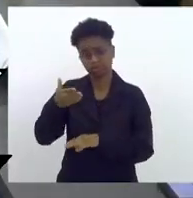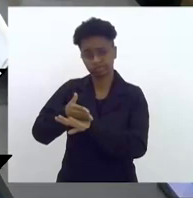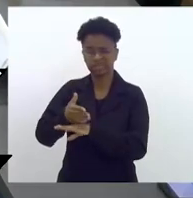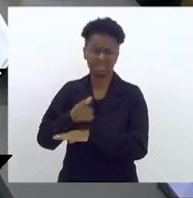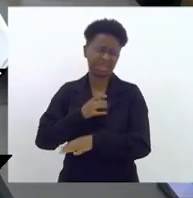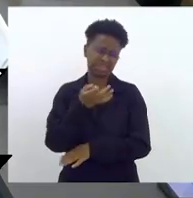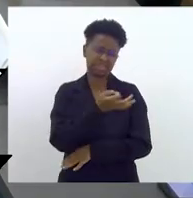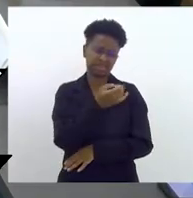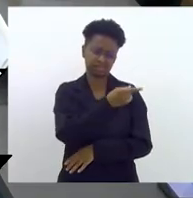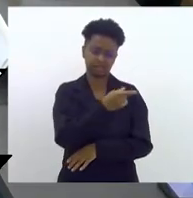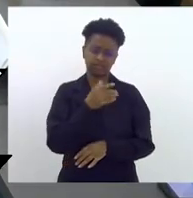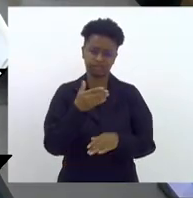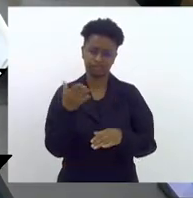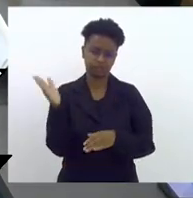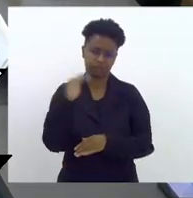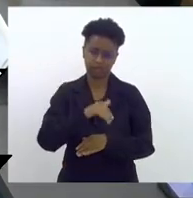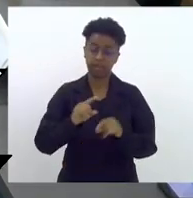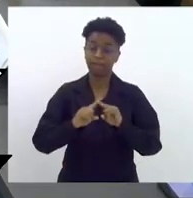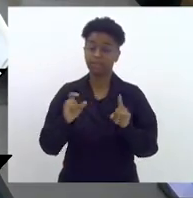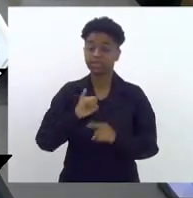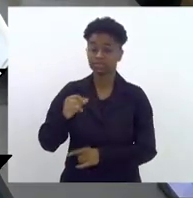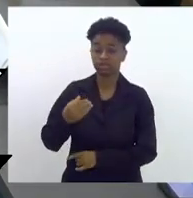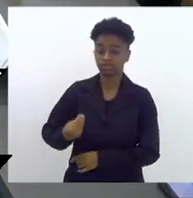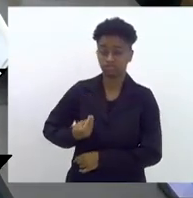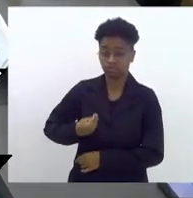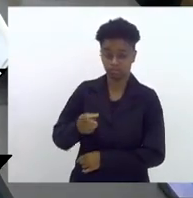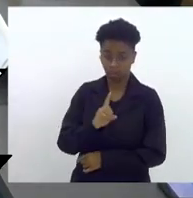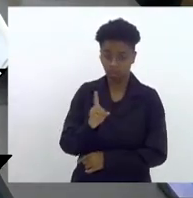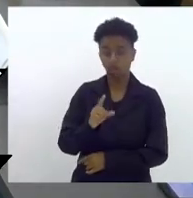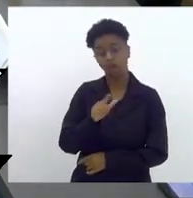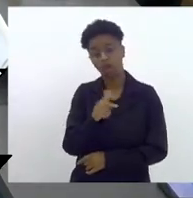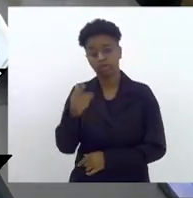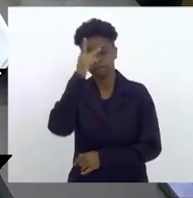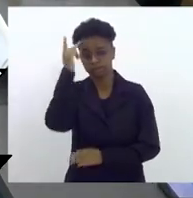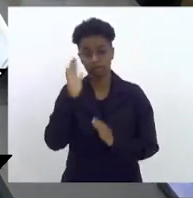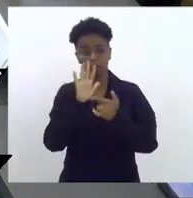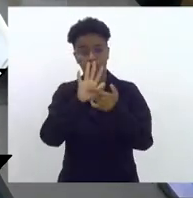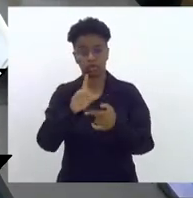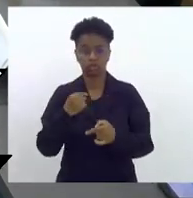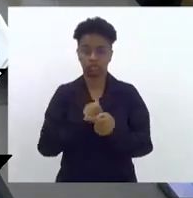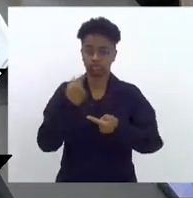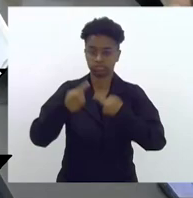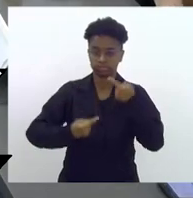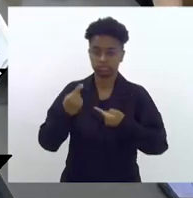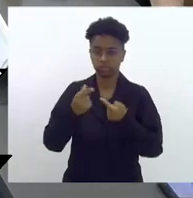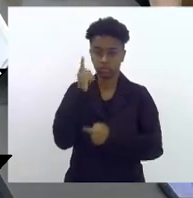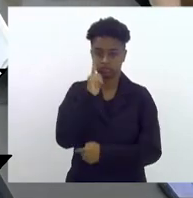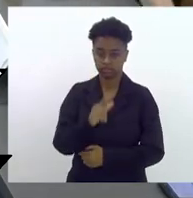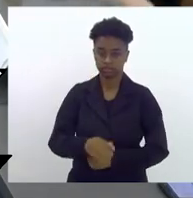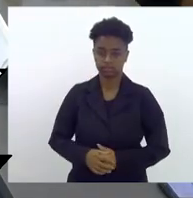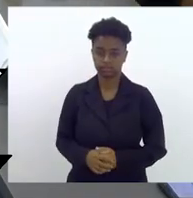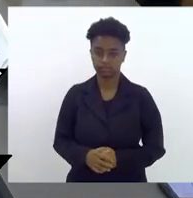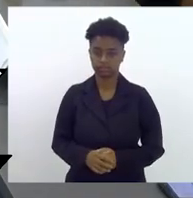Mas se não tiver um dos titulares apresenta para que a gente possa pelo menos fazer a discussão